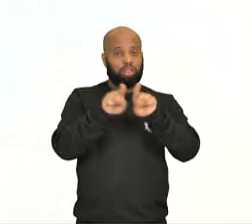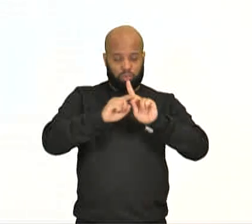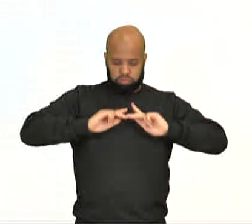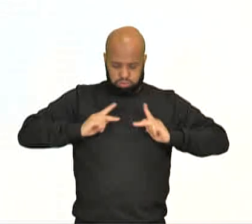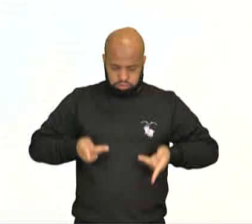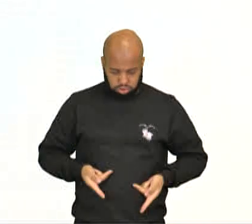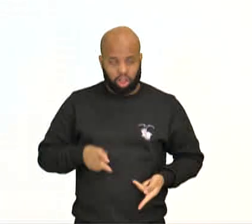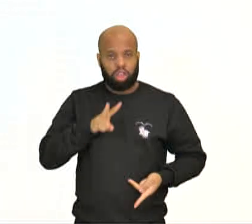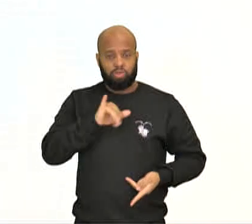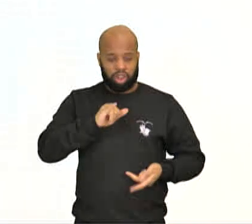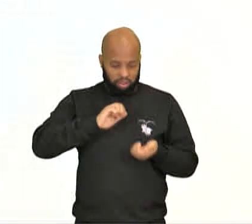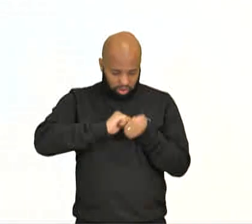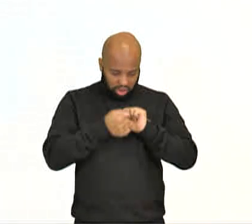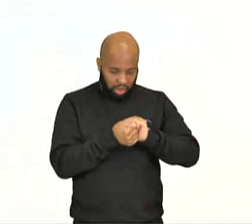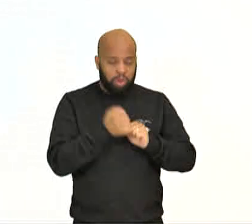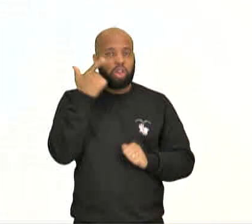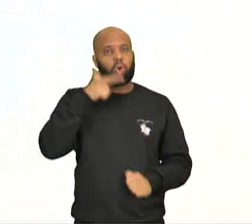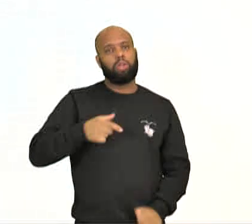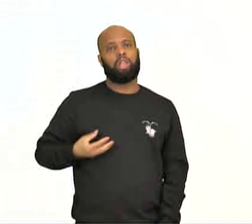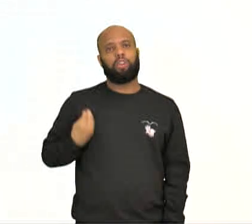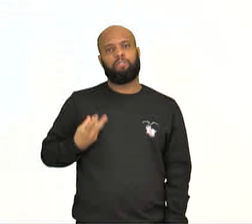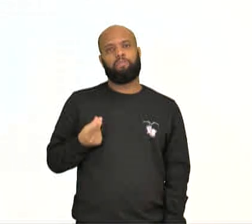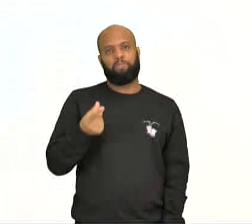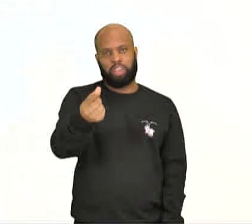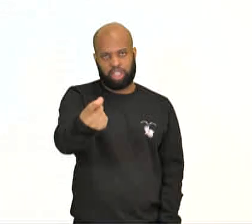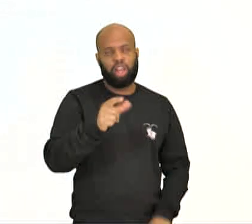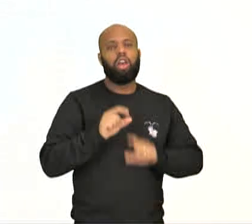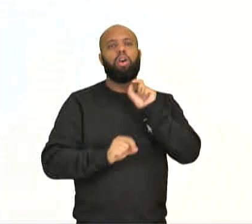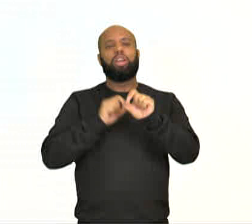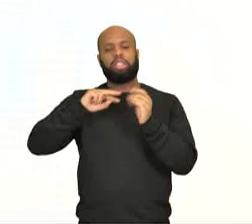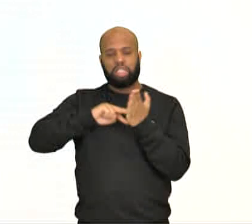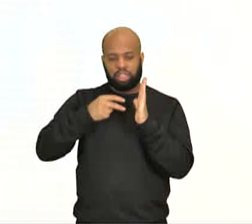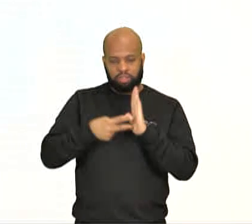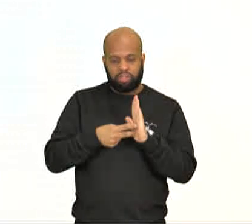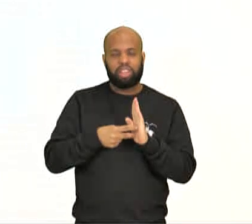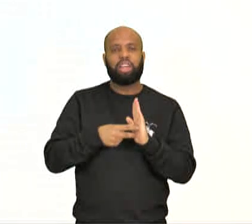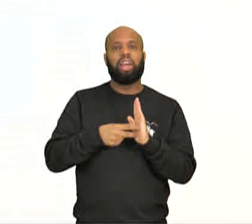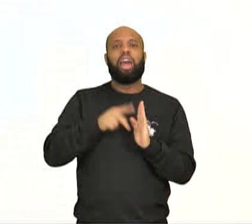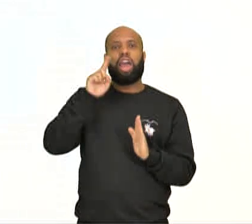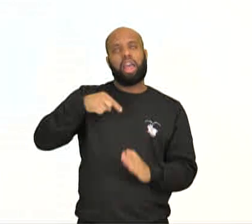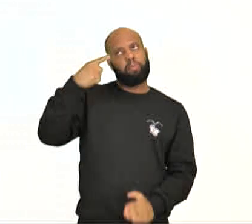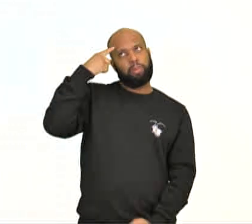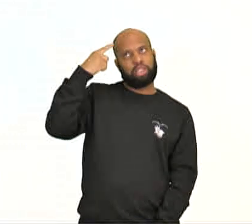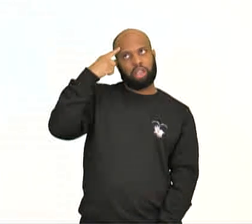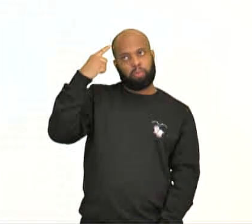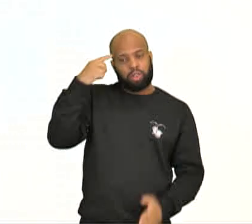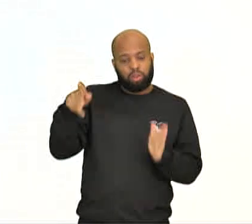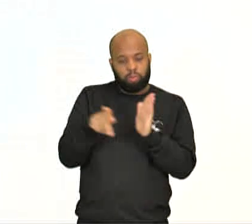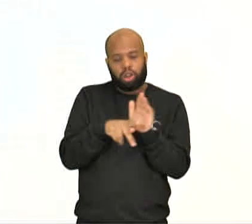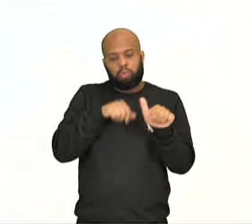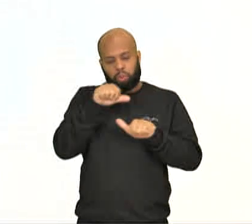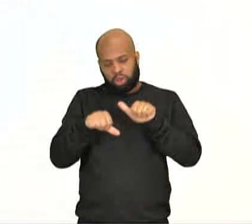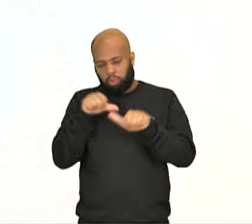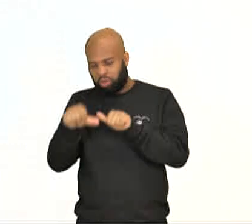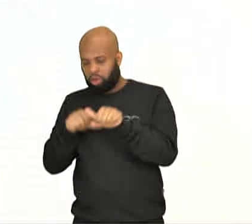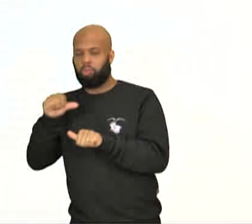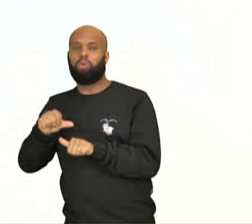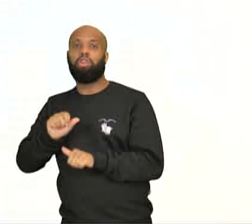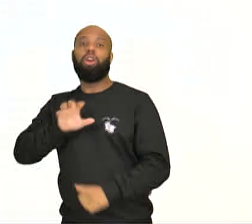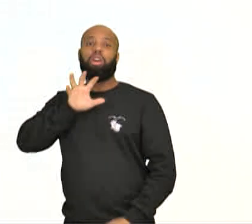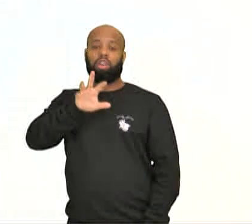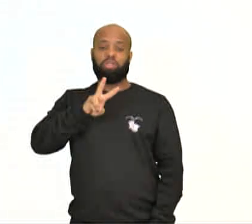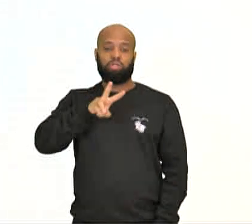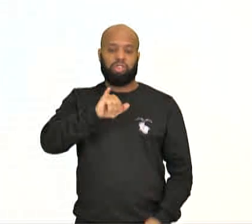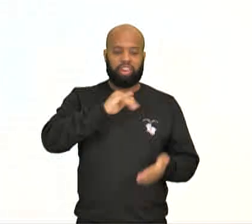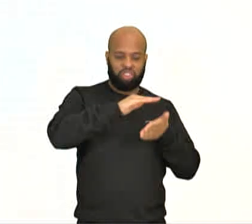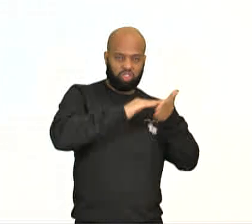que se adapta sobrevive. Ou seja, ele estava trabalhando com a ideia de modificações. E isso derrubaria a